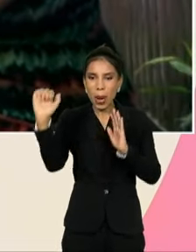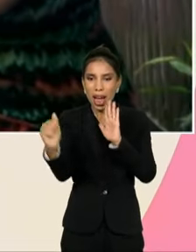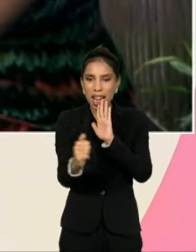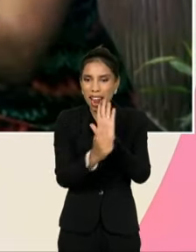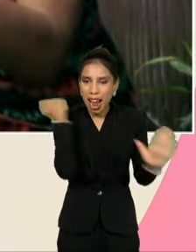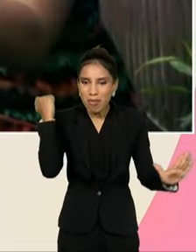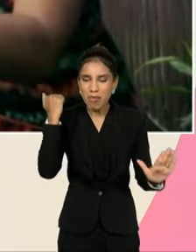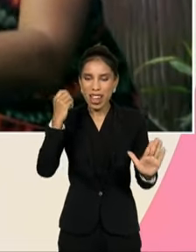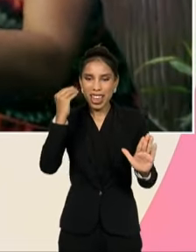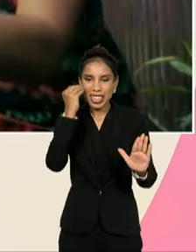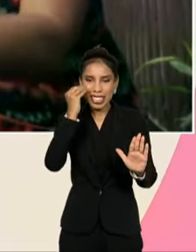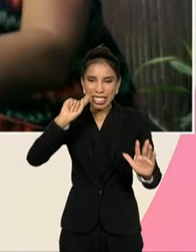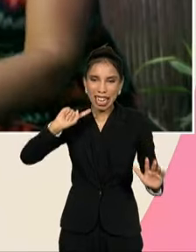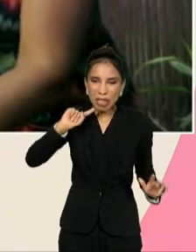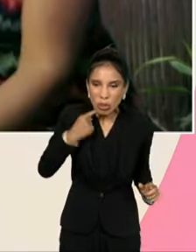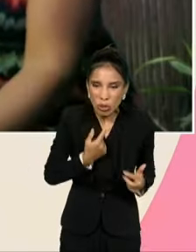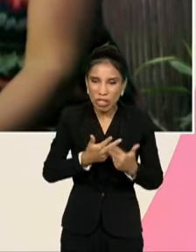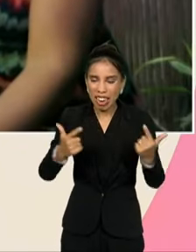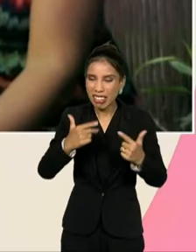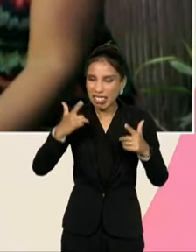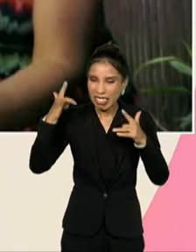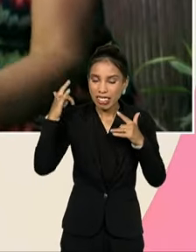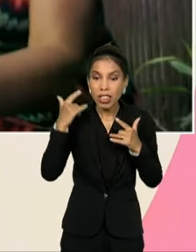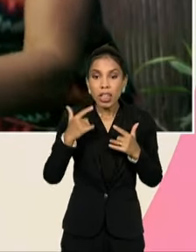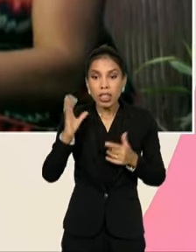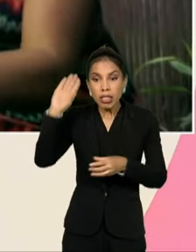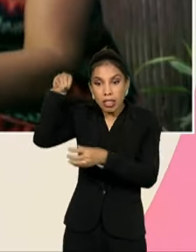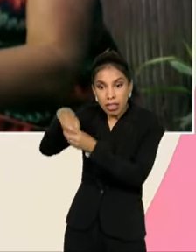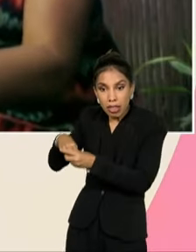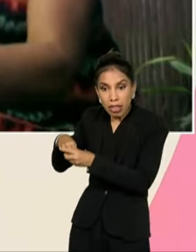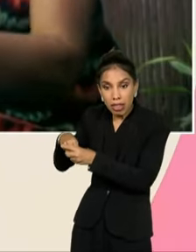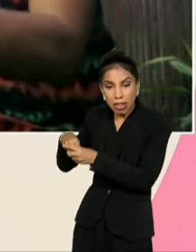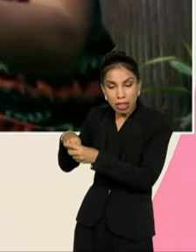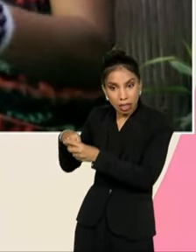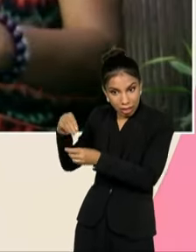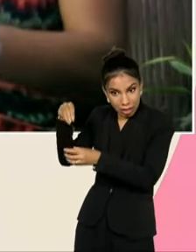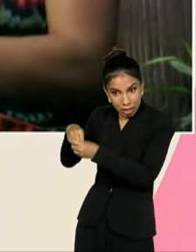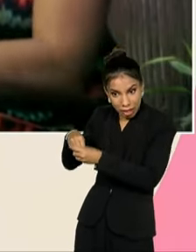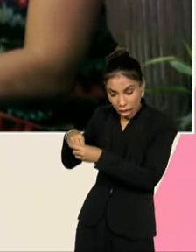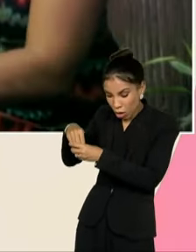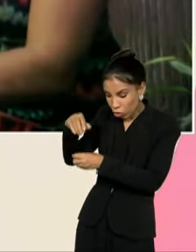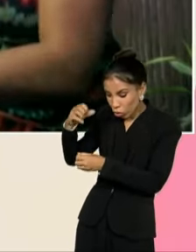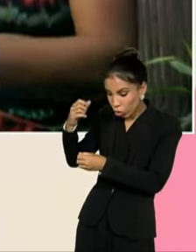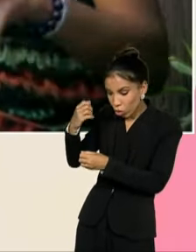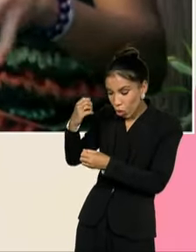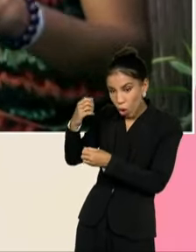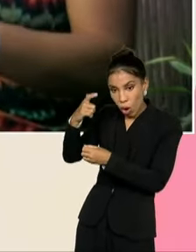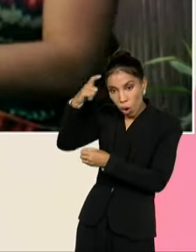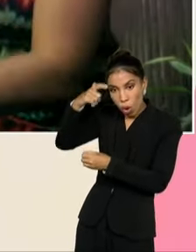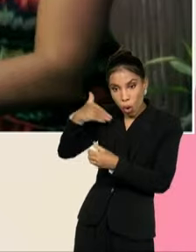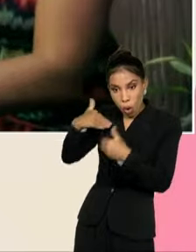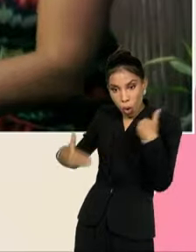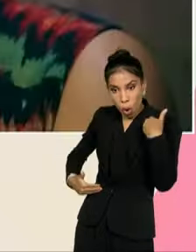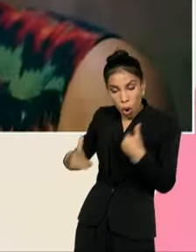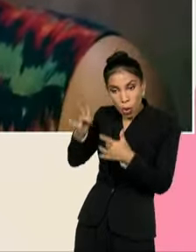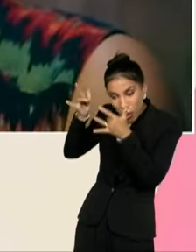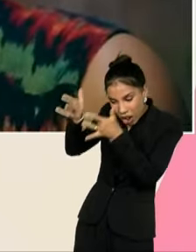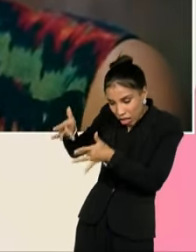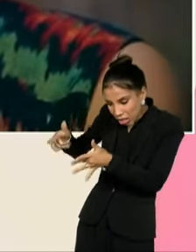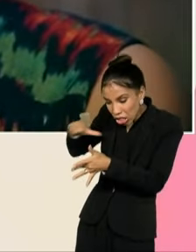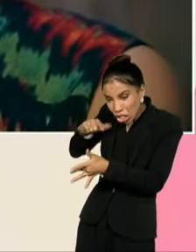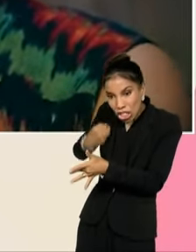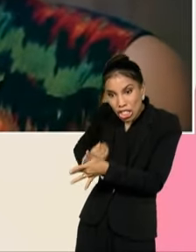local do crime, né? O corpo dela ainda dentro do carro, quando a primeira fake news surgiu. primeira fake news, o corpo não tinha sido tirado do